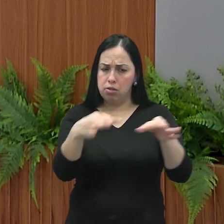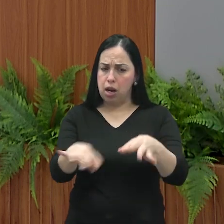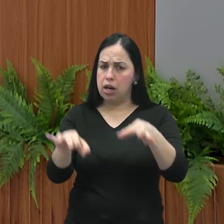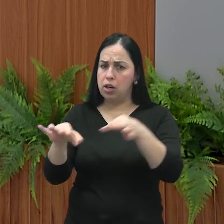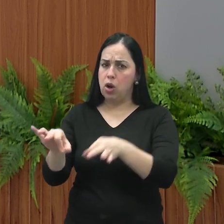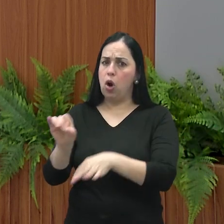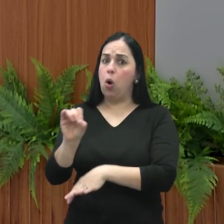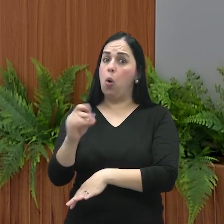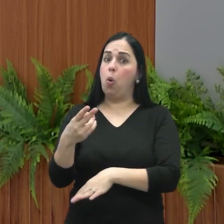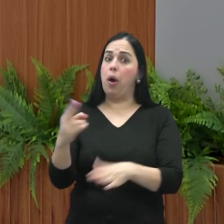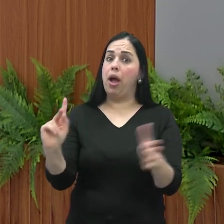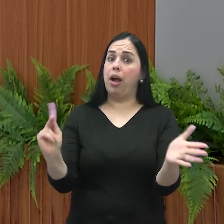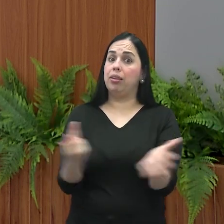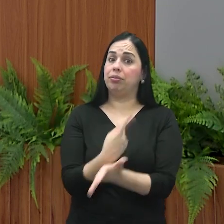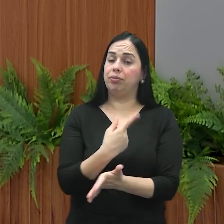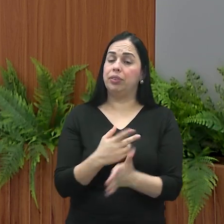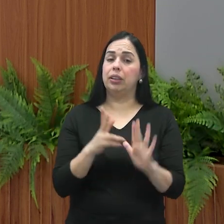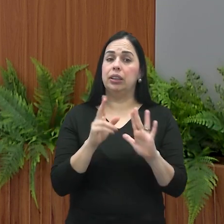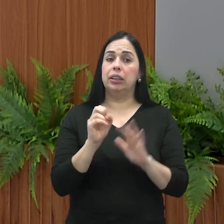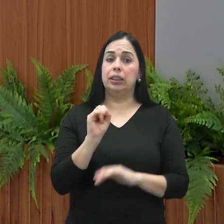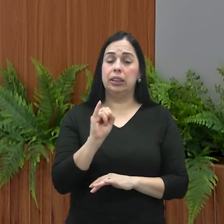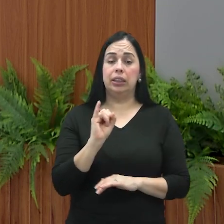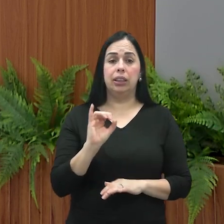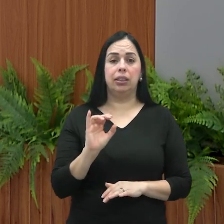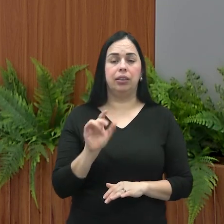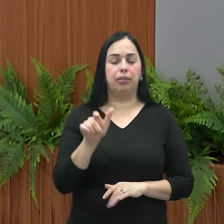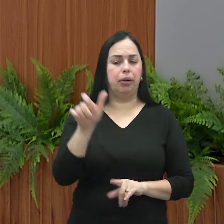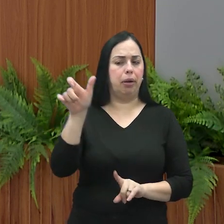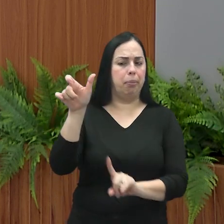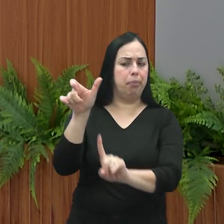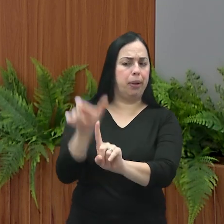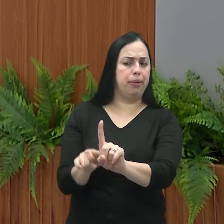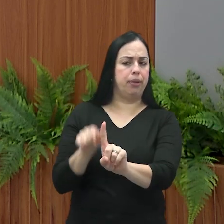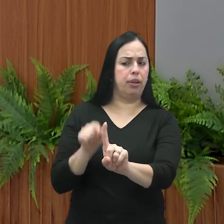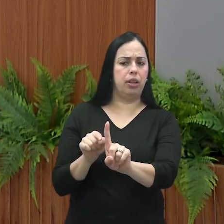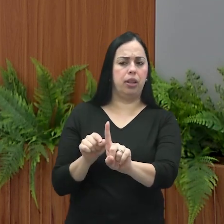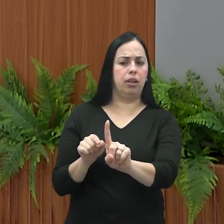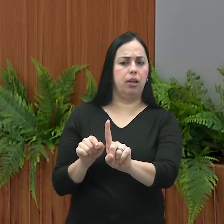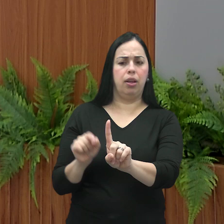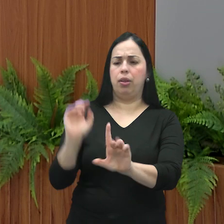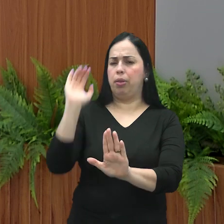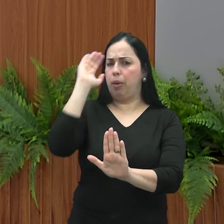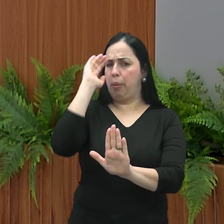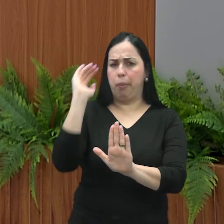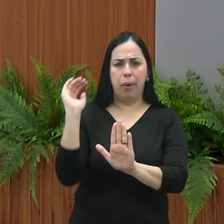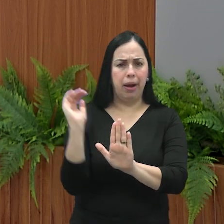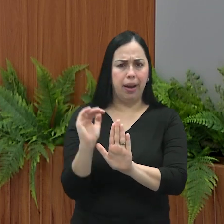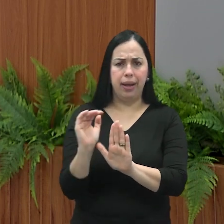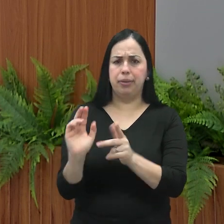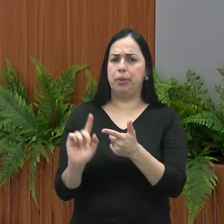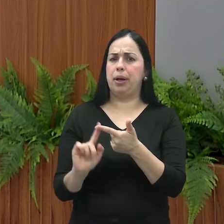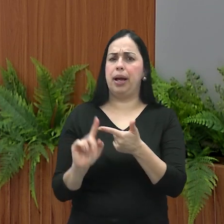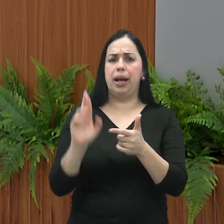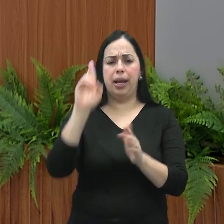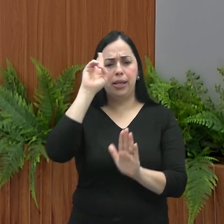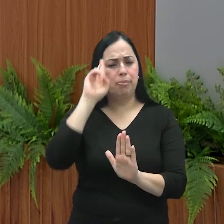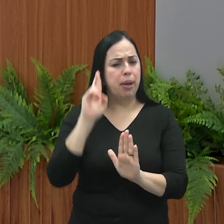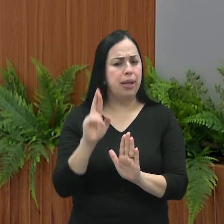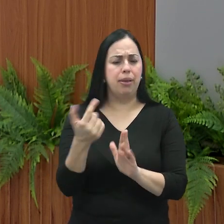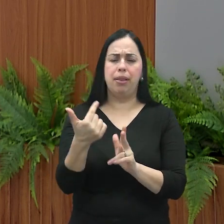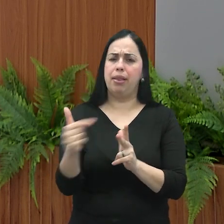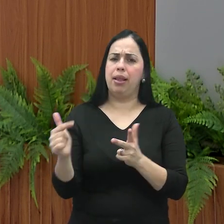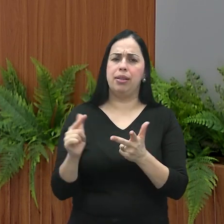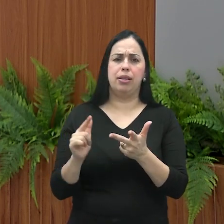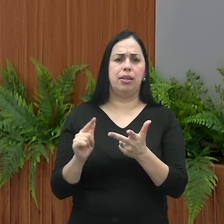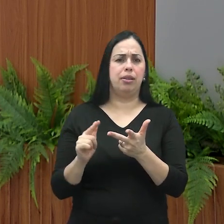exercendo de forma adequada, né? Então, se de repente eu tenho alguma pessoa que não está agindo com respeito,